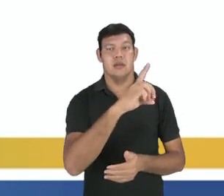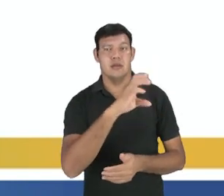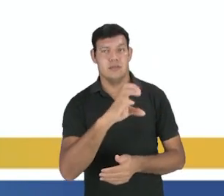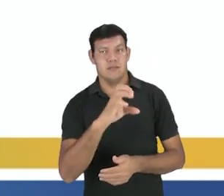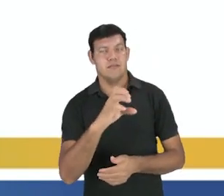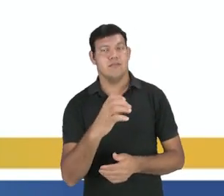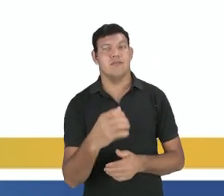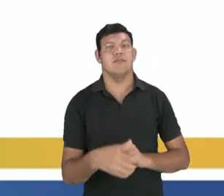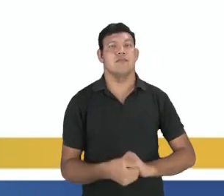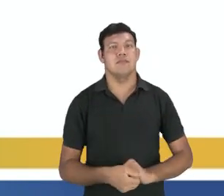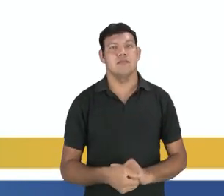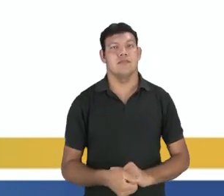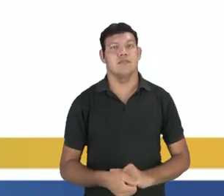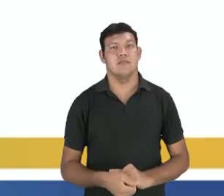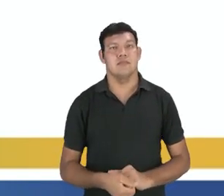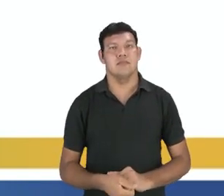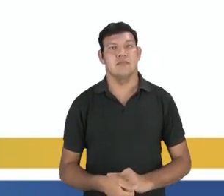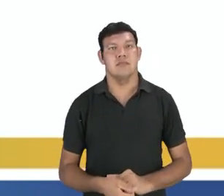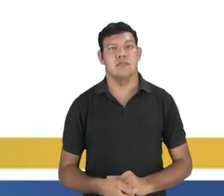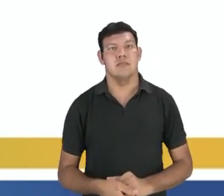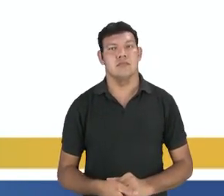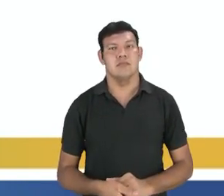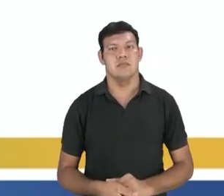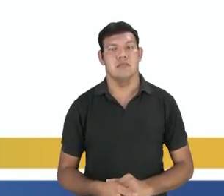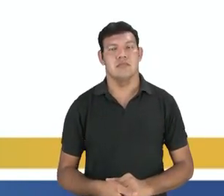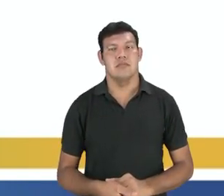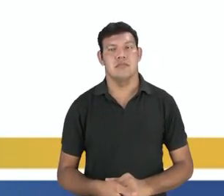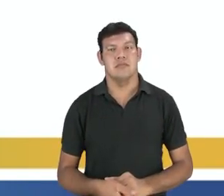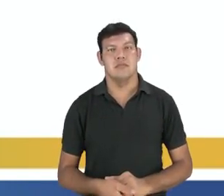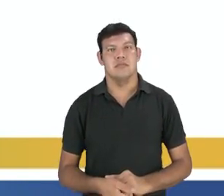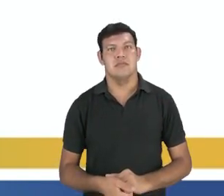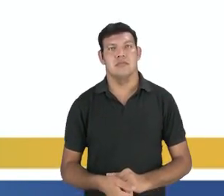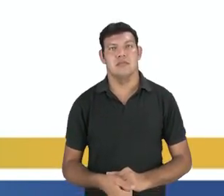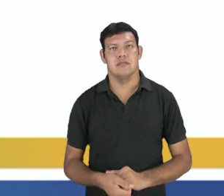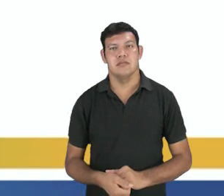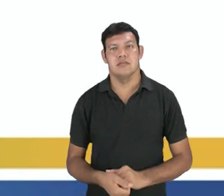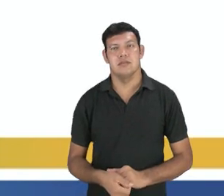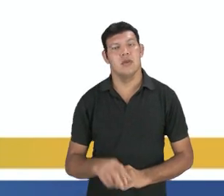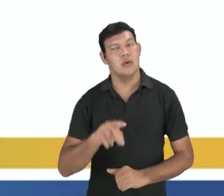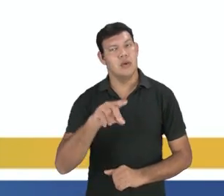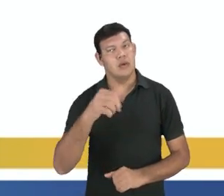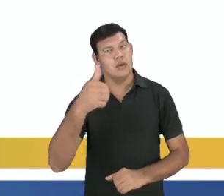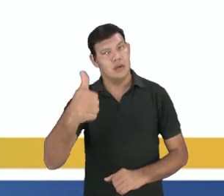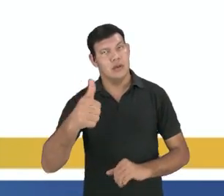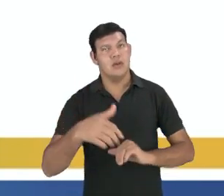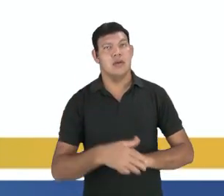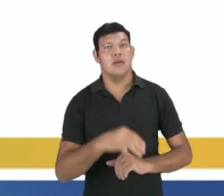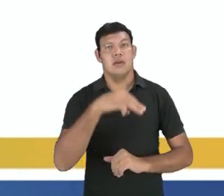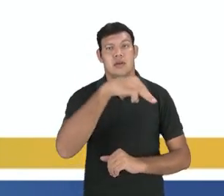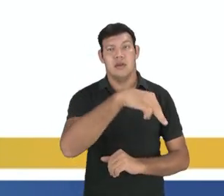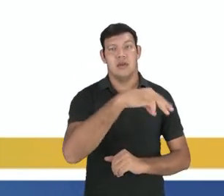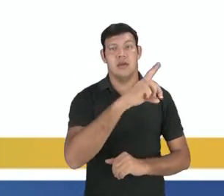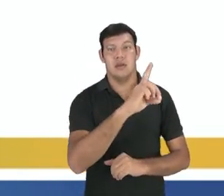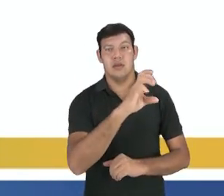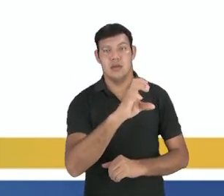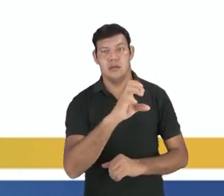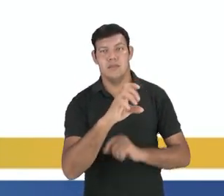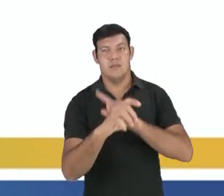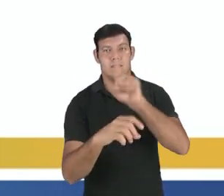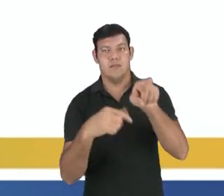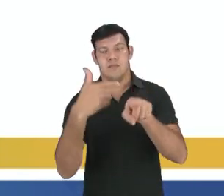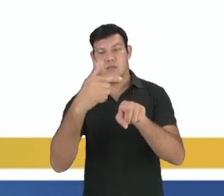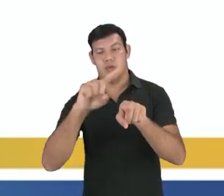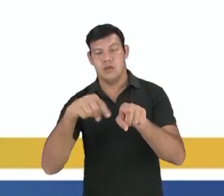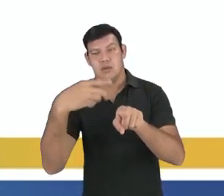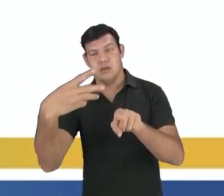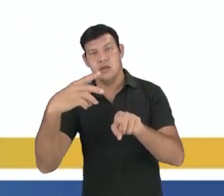o MDC... Desculpa, não tem divisores comuns maiores que 1. Então, portanto, o MDC entre os dois vai